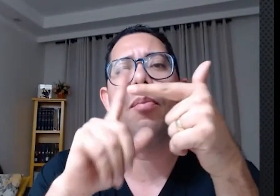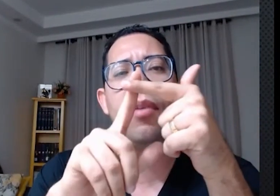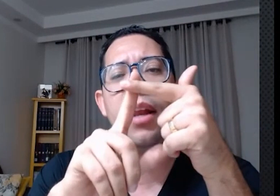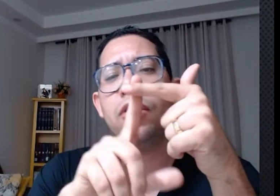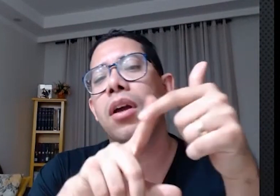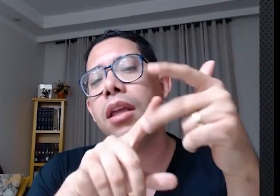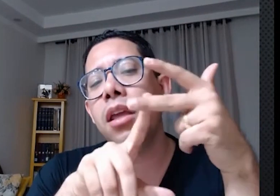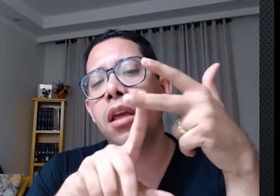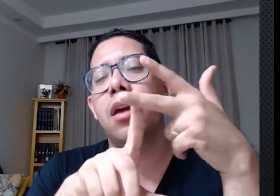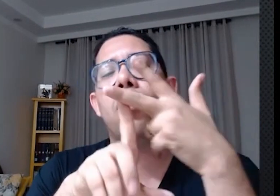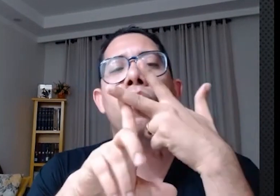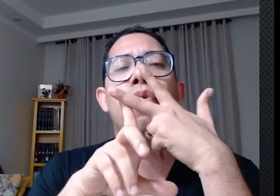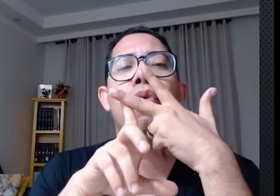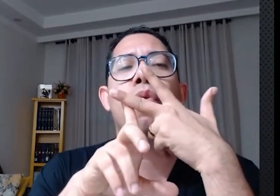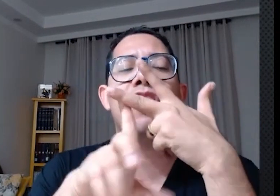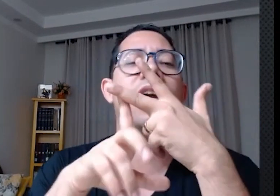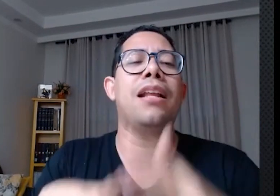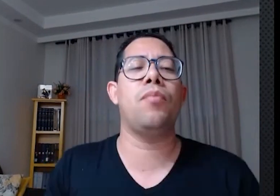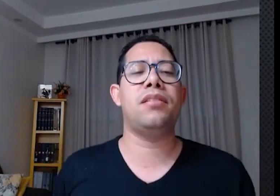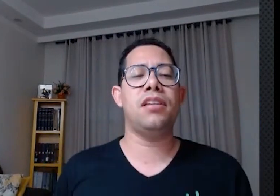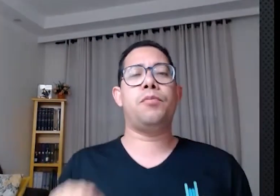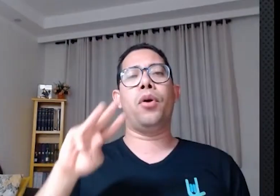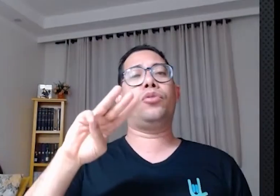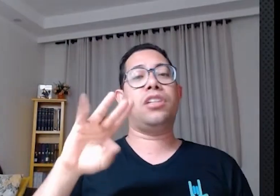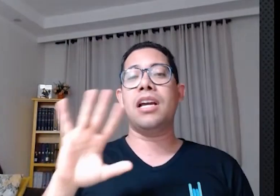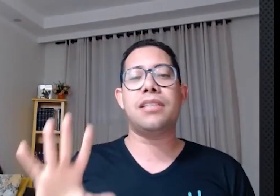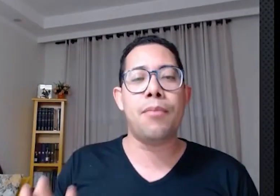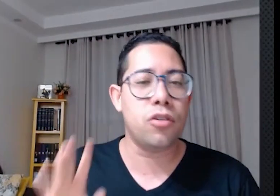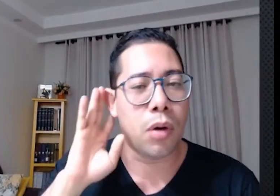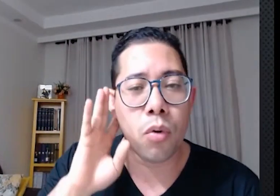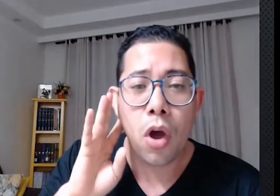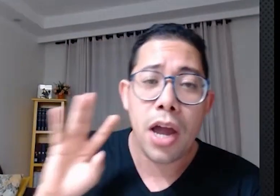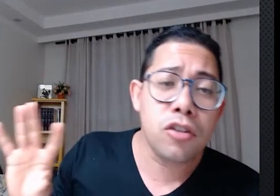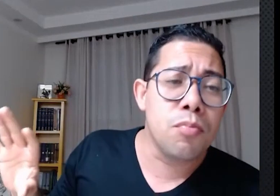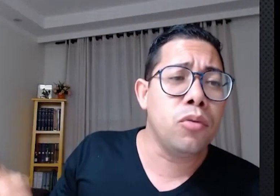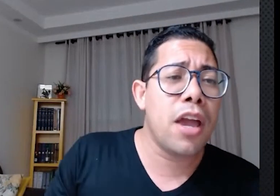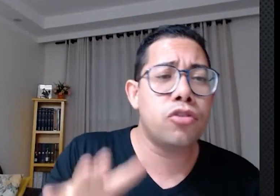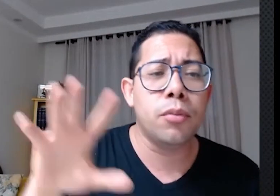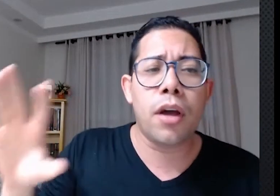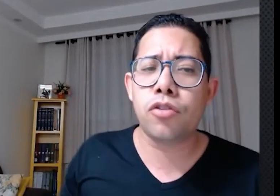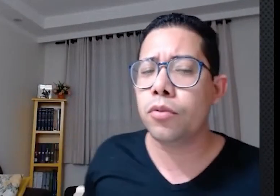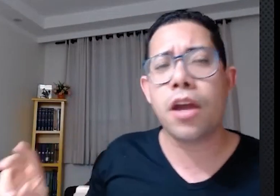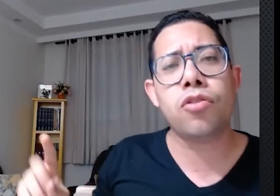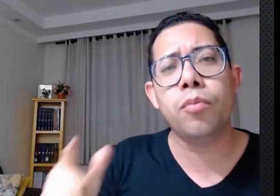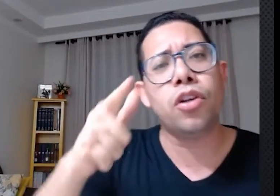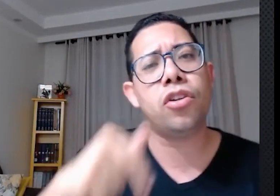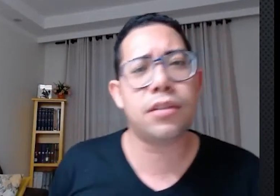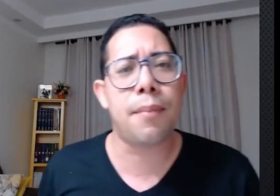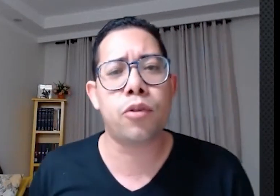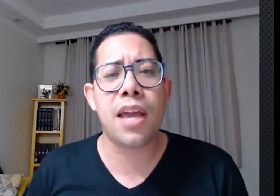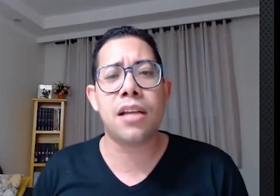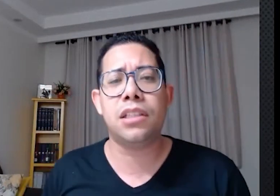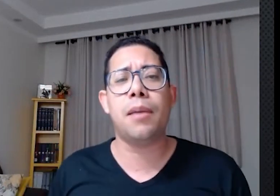arrependimento, povo eleito e a chegada do Messias. Pronto, você já sabe o resumão. Resumão do resumo do resumo do resumo do